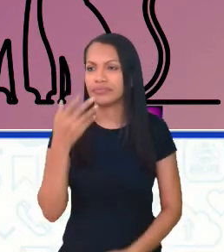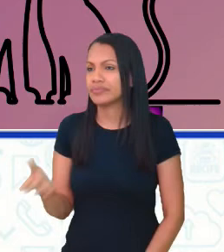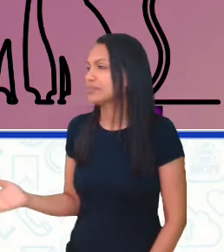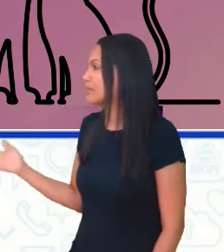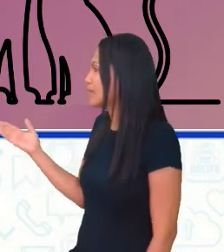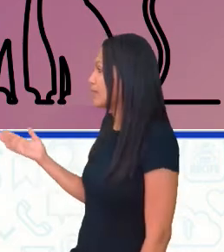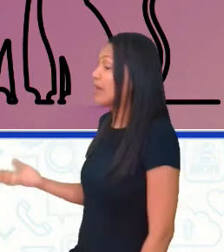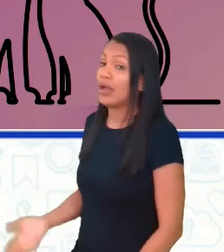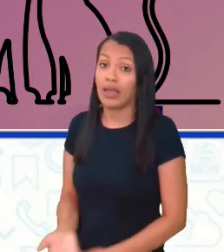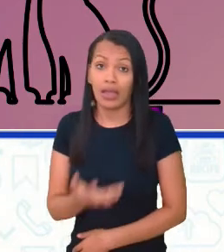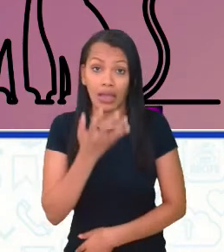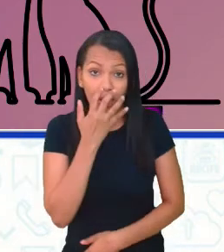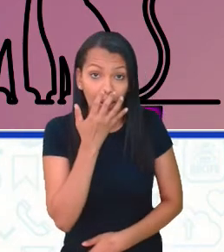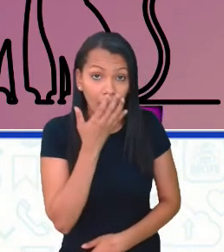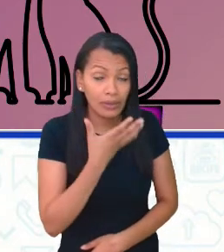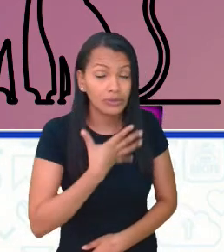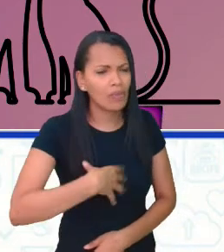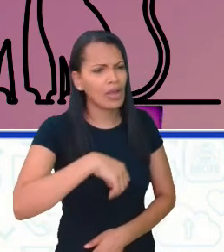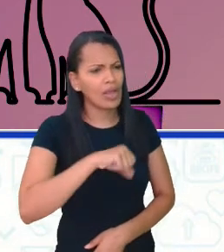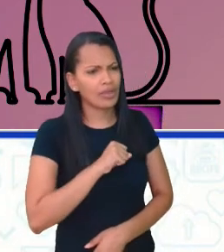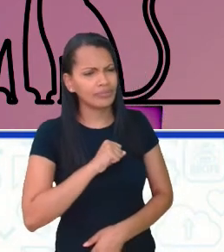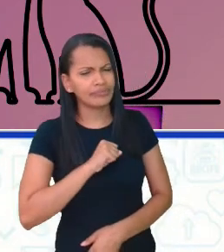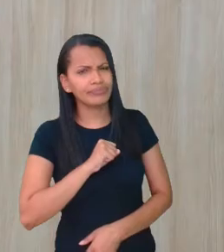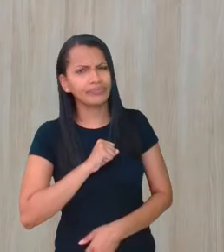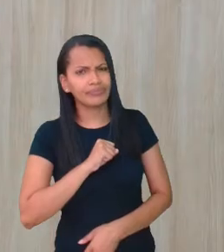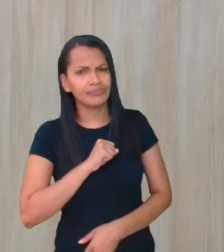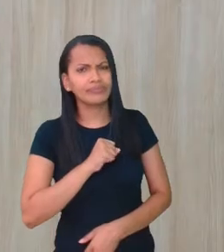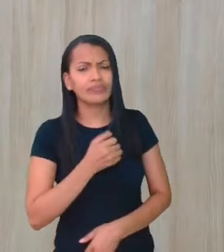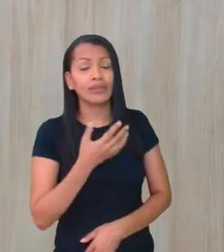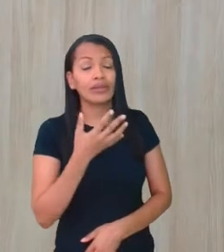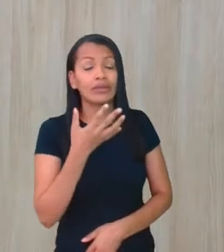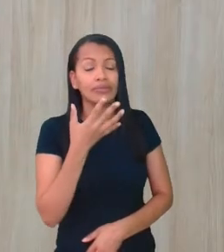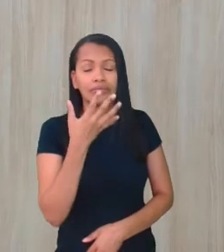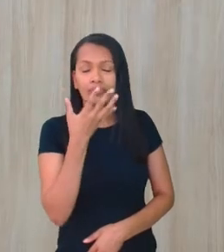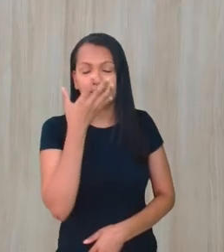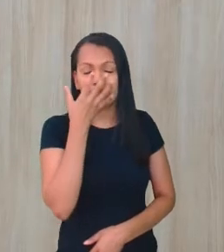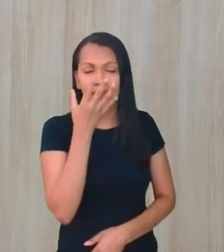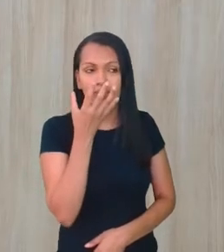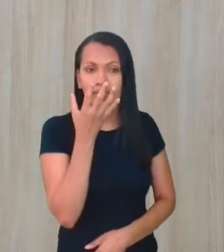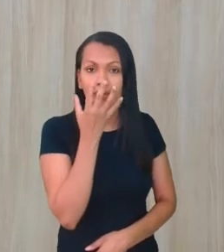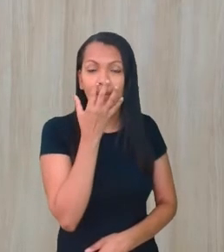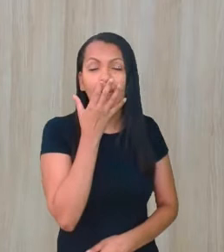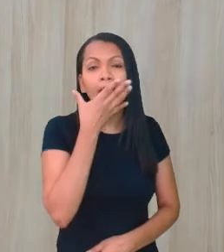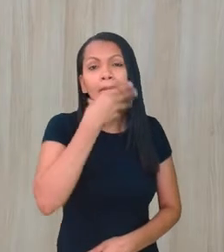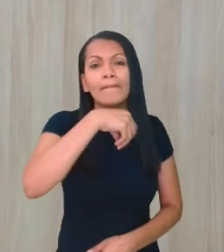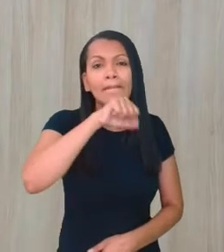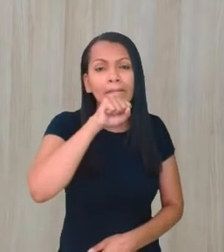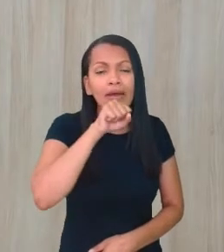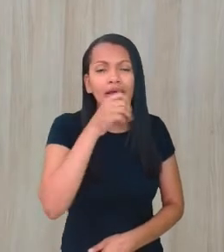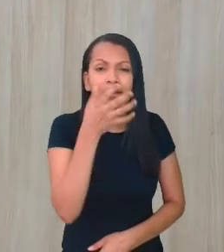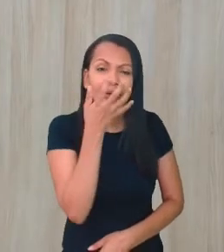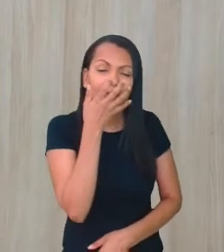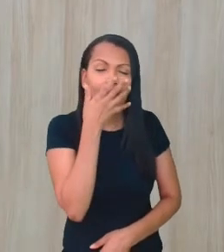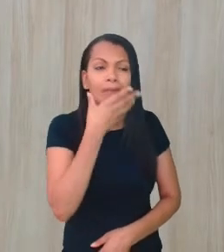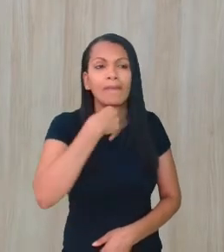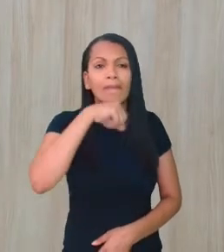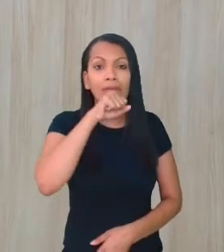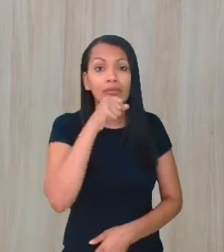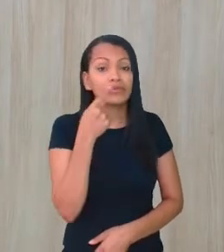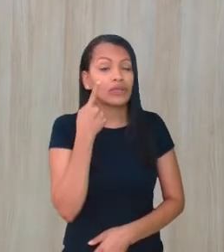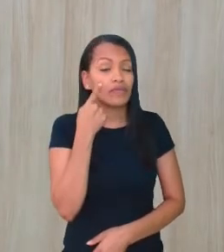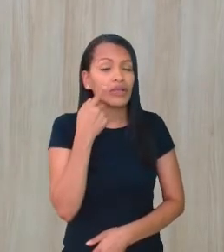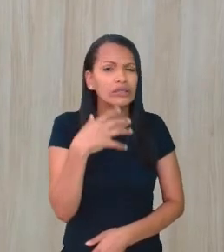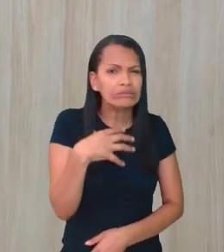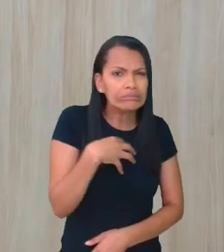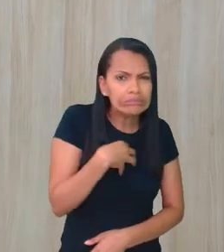Você tem estudado muito? Perceba que a fala do cachorro pai, ela vem depois dos 2 pontos e ela também vem marcada